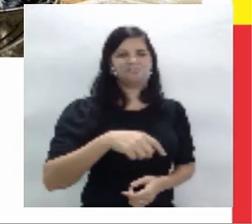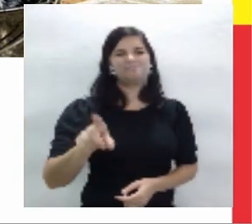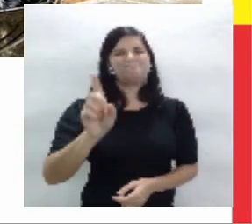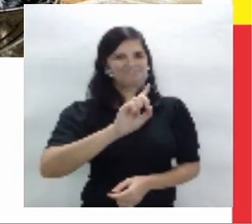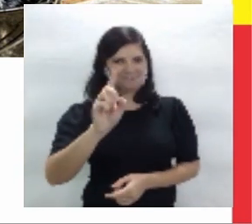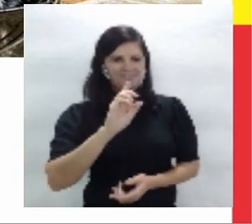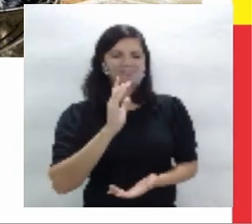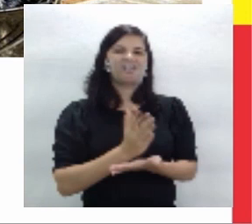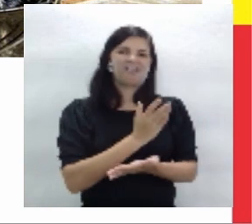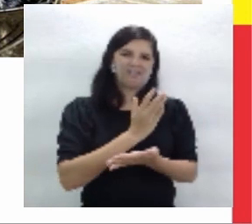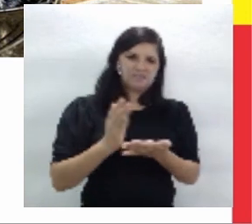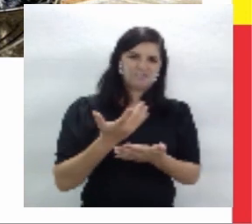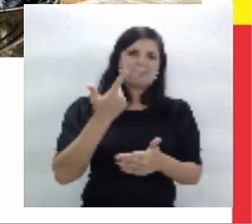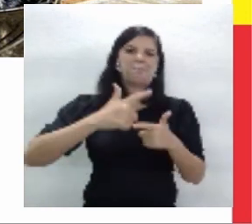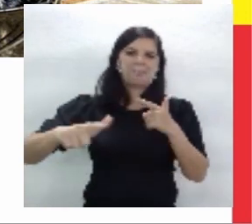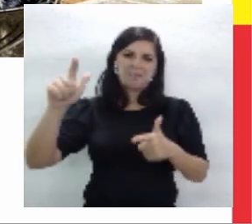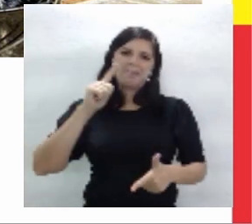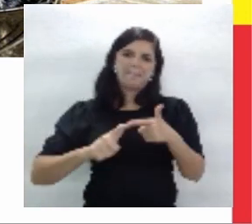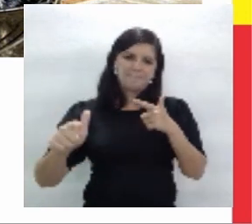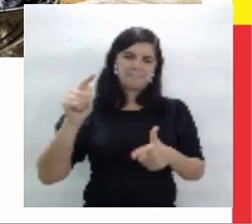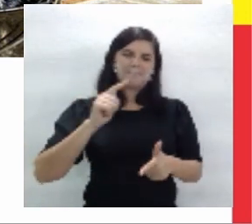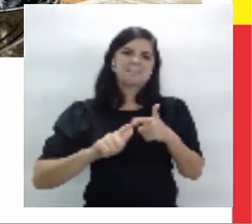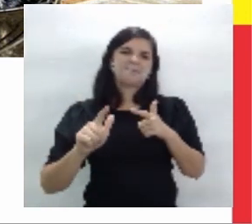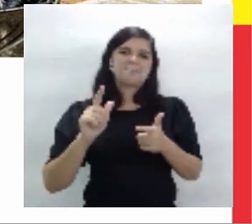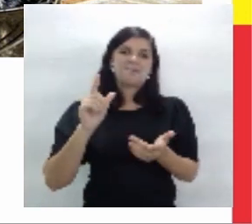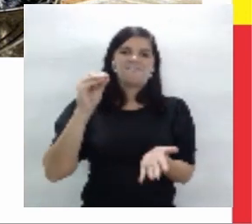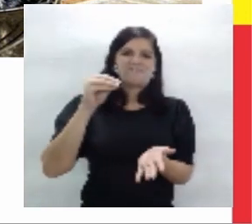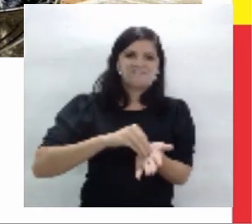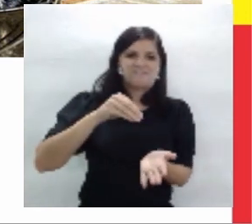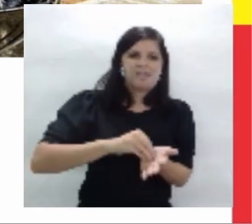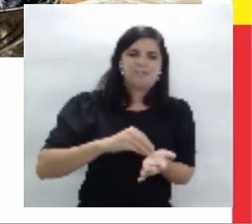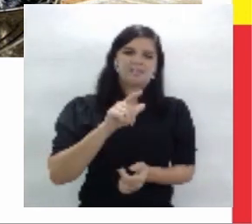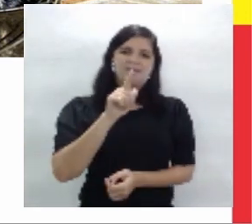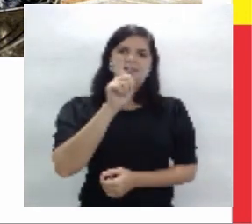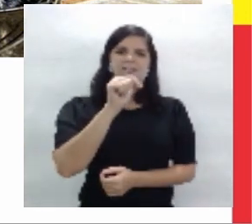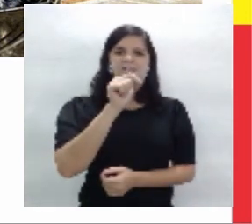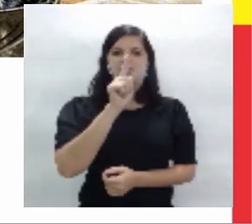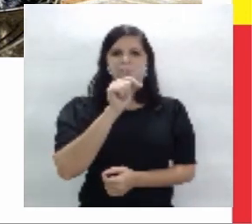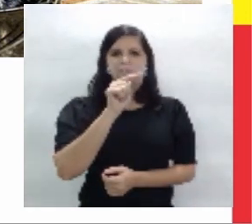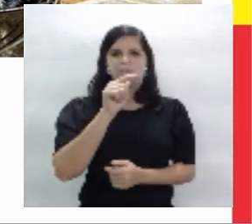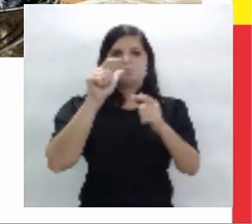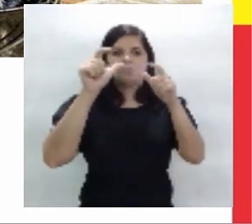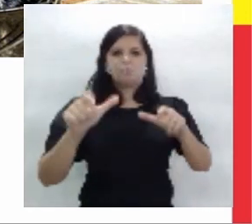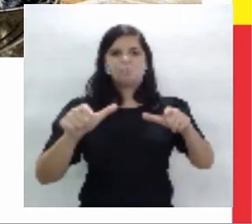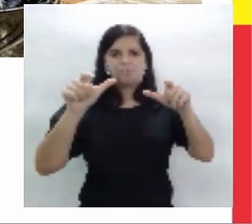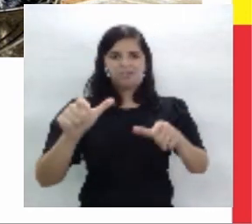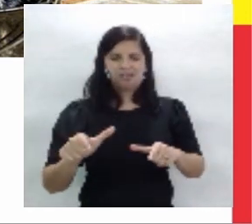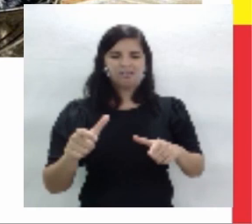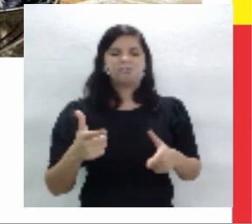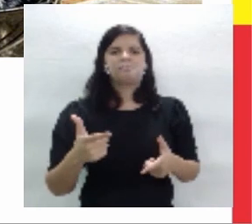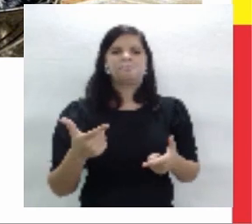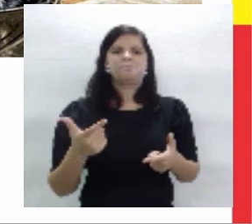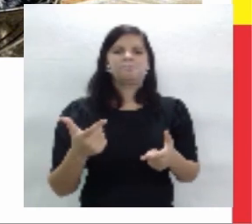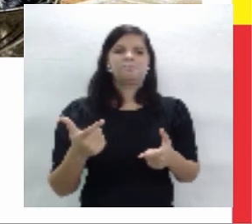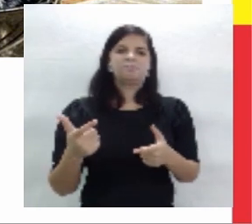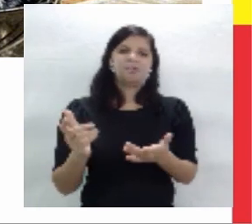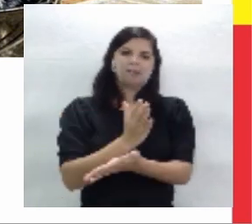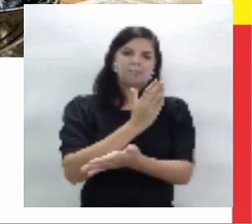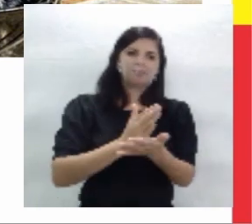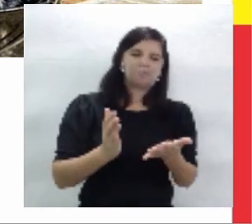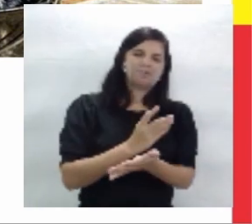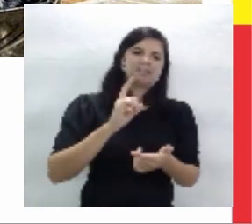alguns problemas relacionados à falta da água em ambientes, como a gente conversou, e também a